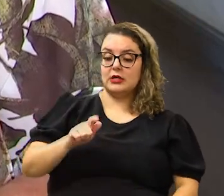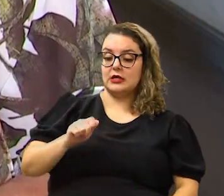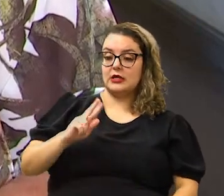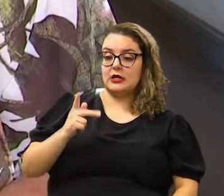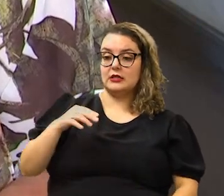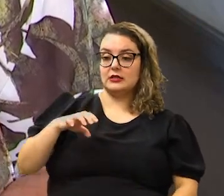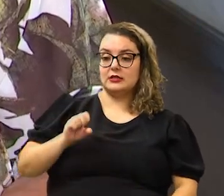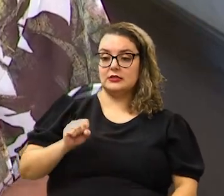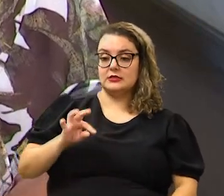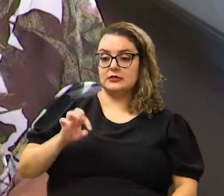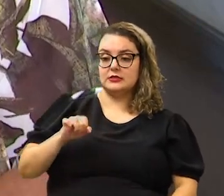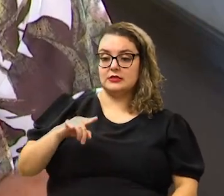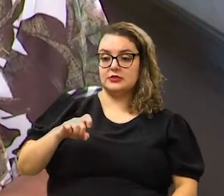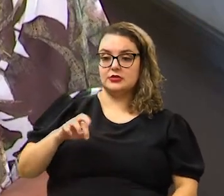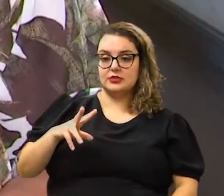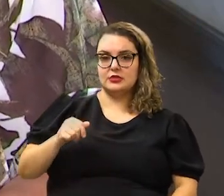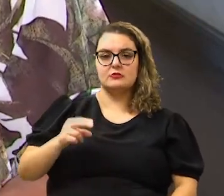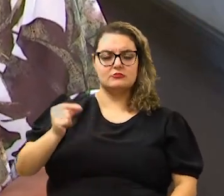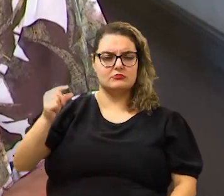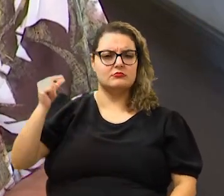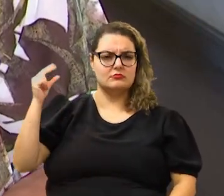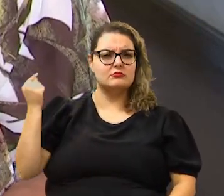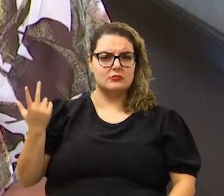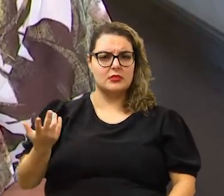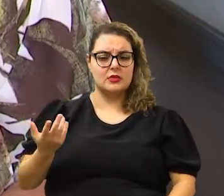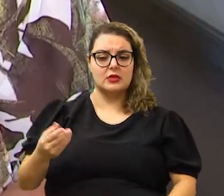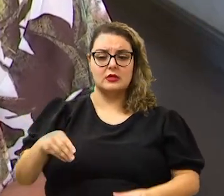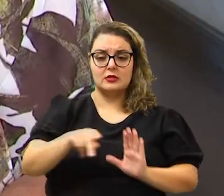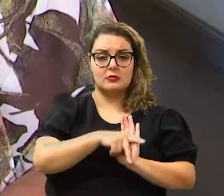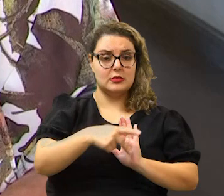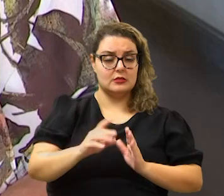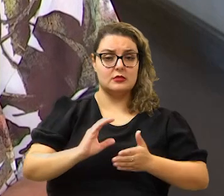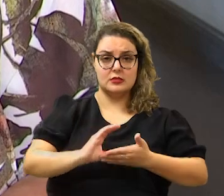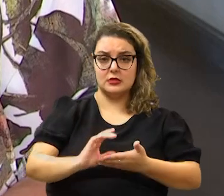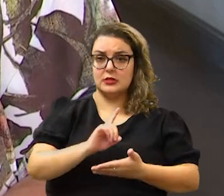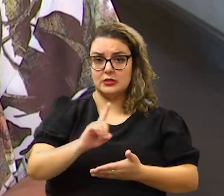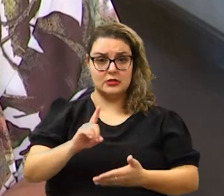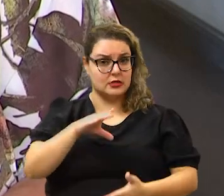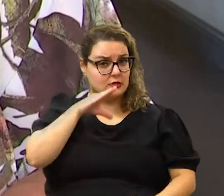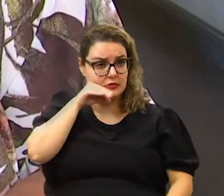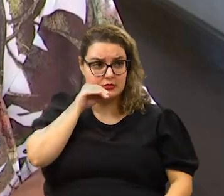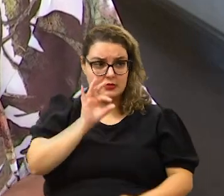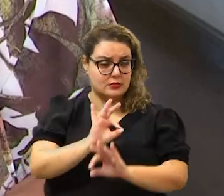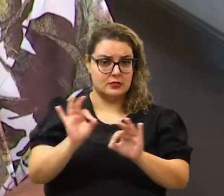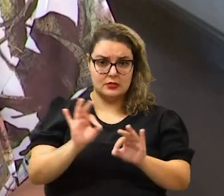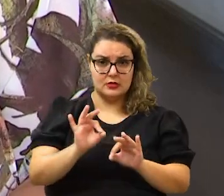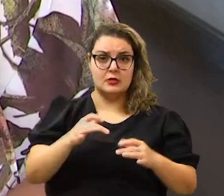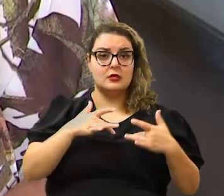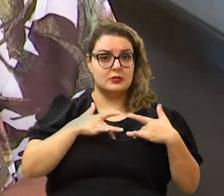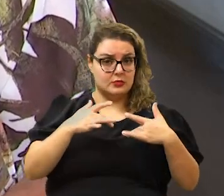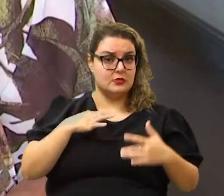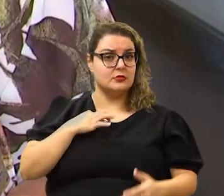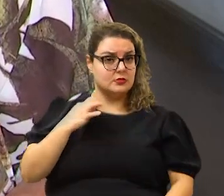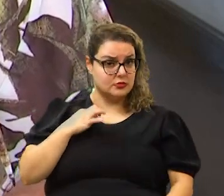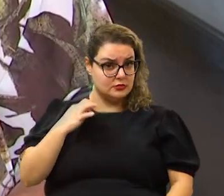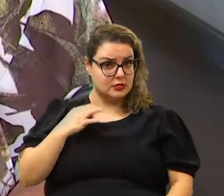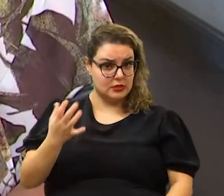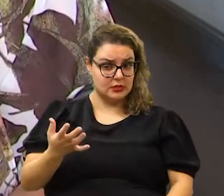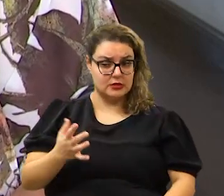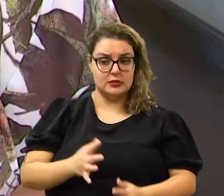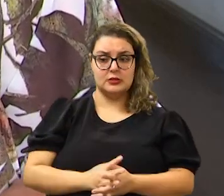grande, principalmente porque estava começando o conselho. E aí fomos tocando, eu fui